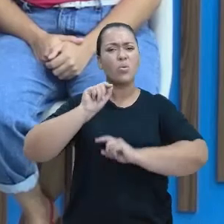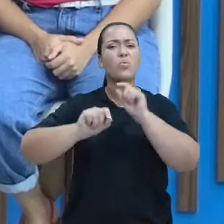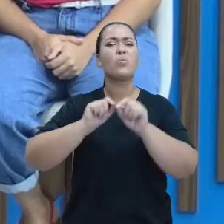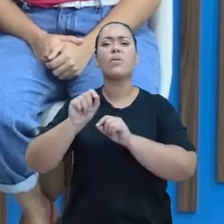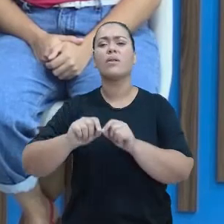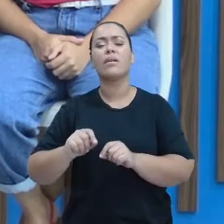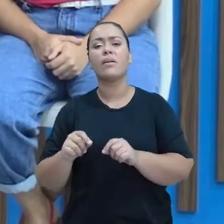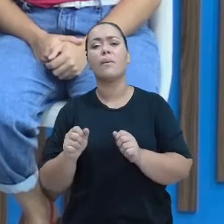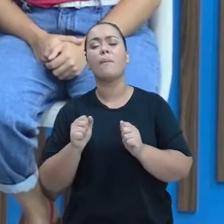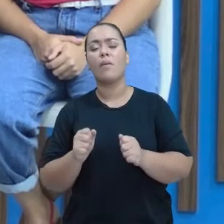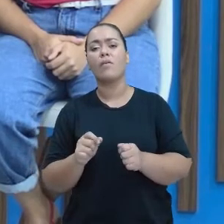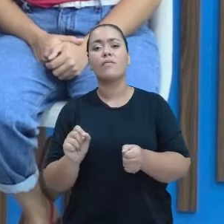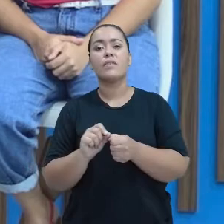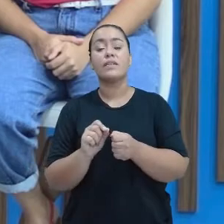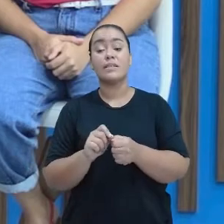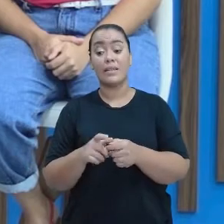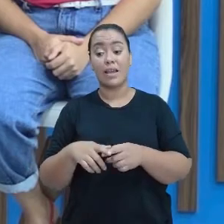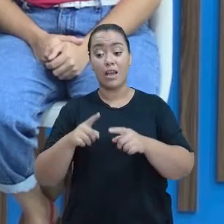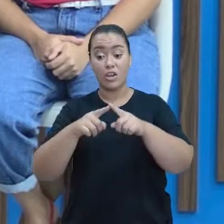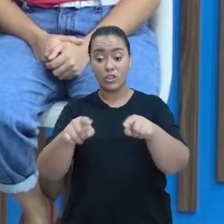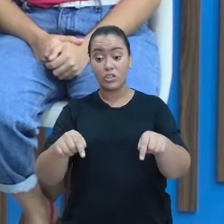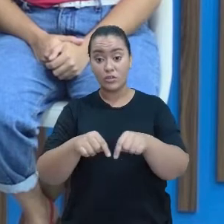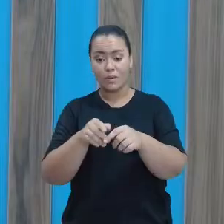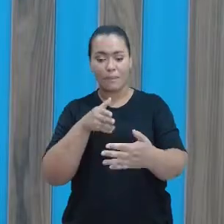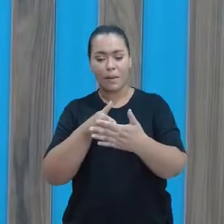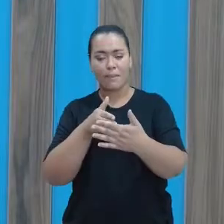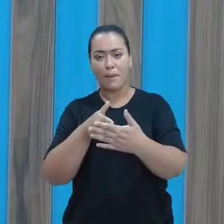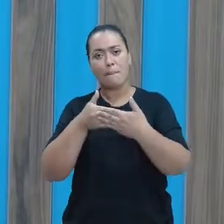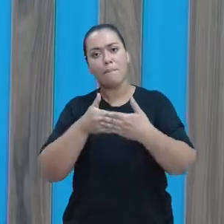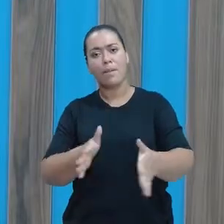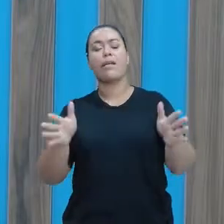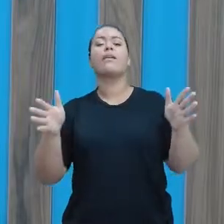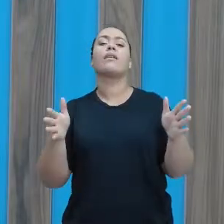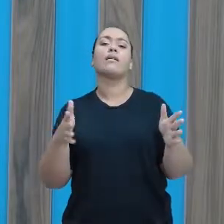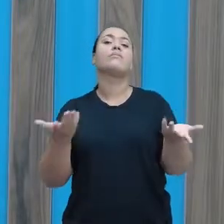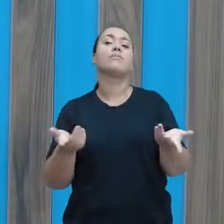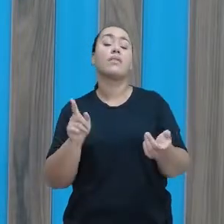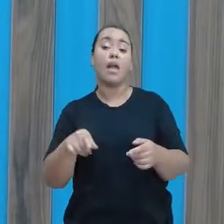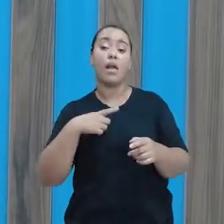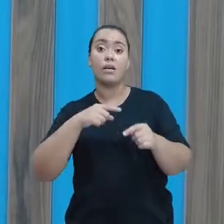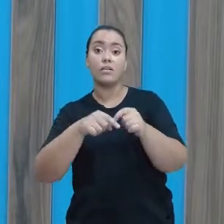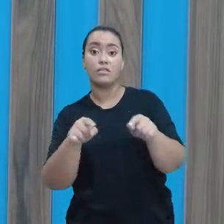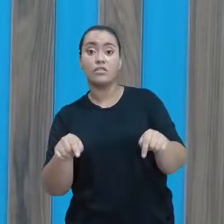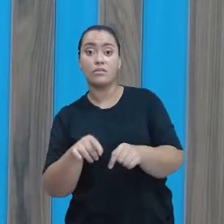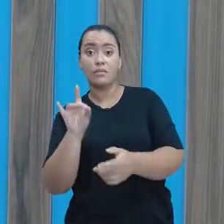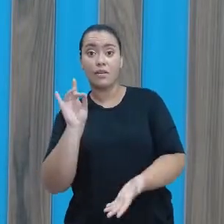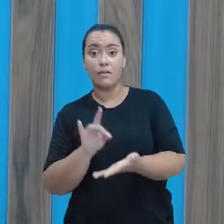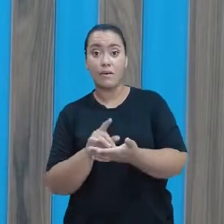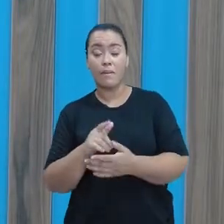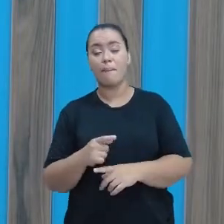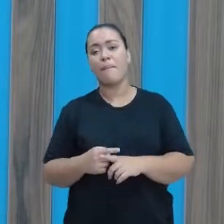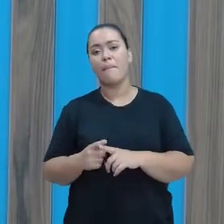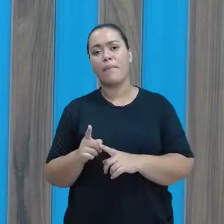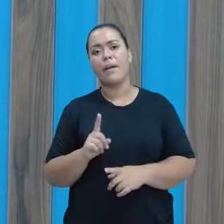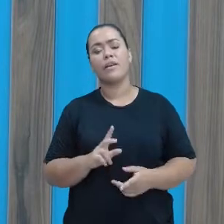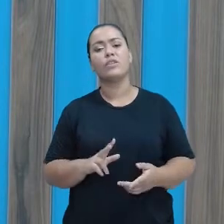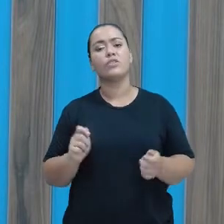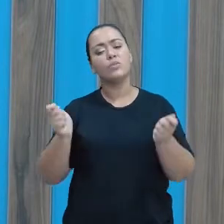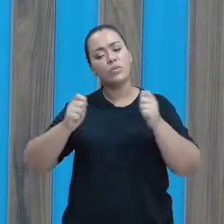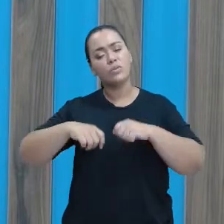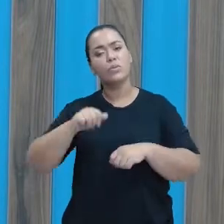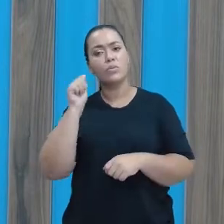ser feito para que esse espaço, né, de fato, essas barreiras sejam rompidas, os espaços, de fato, se tornem mais presentes, mais